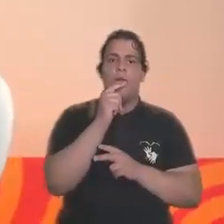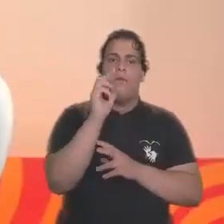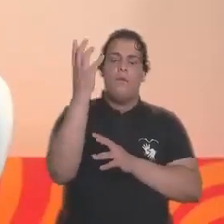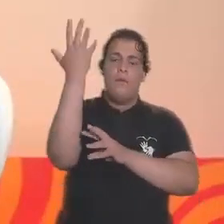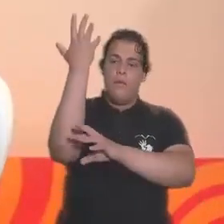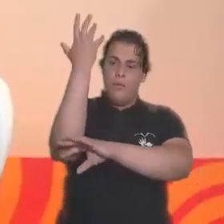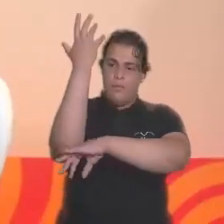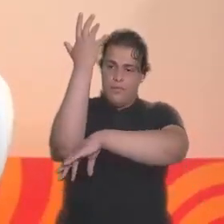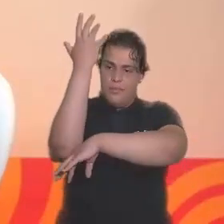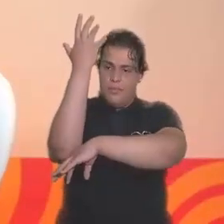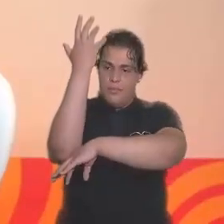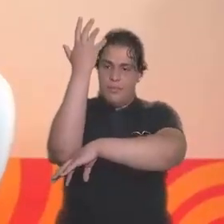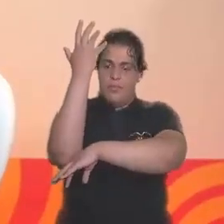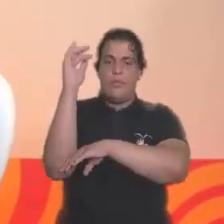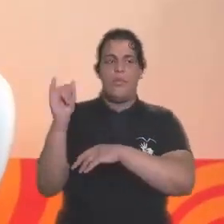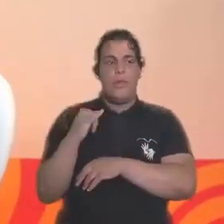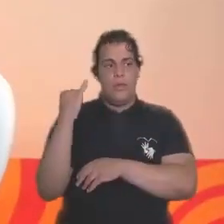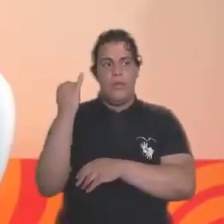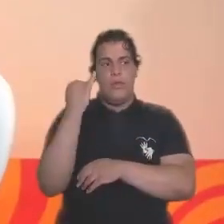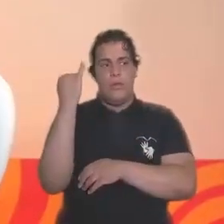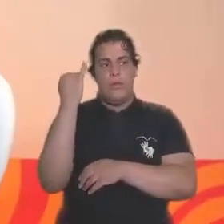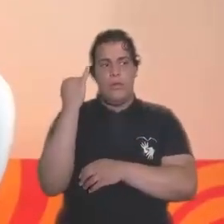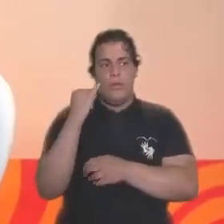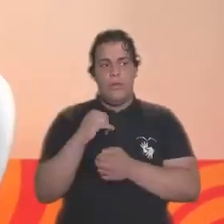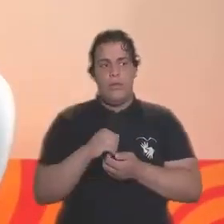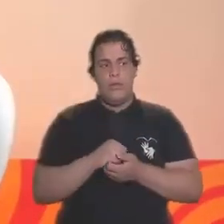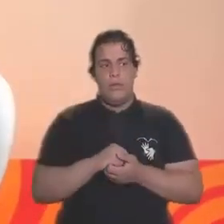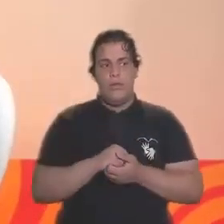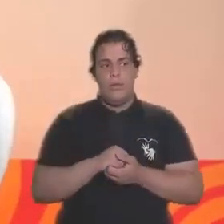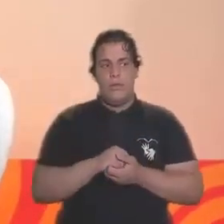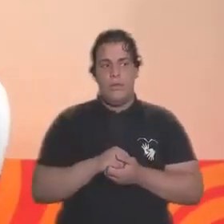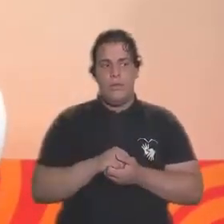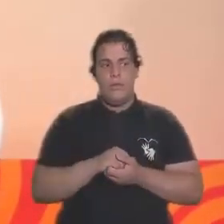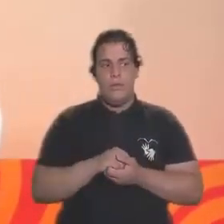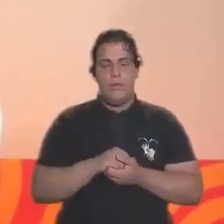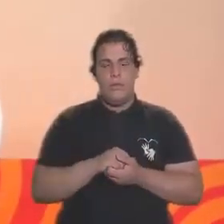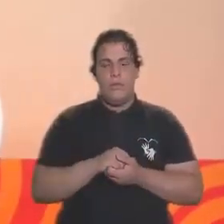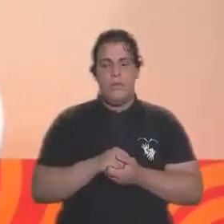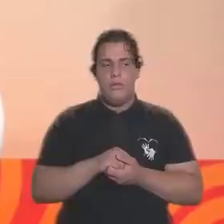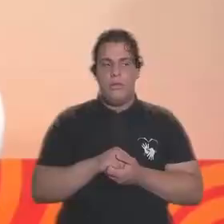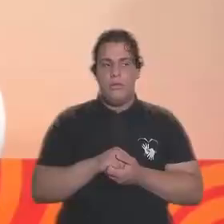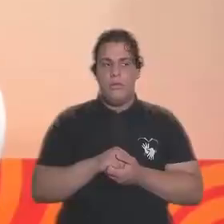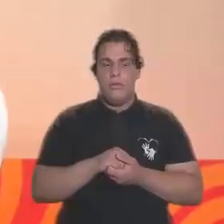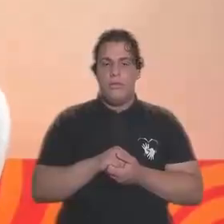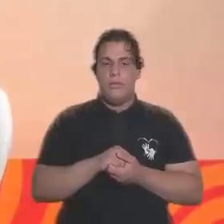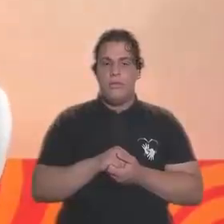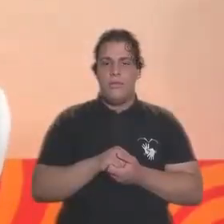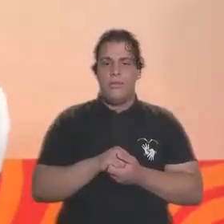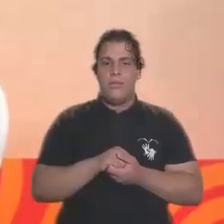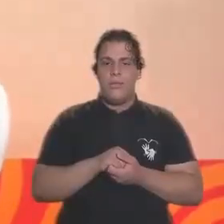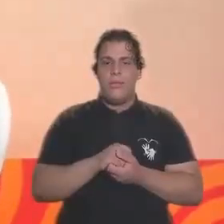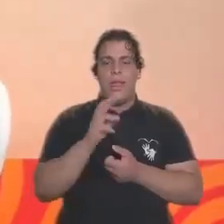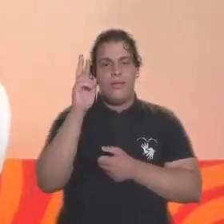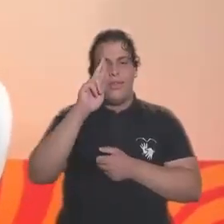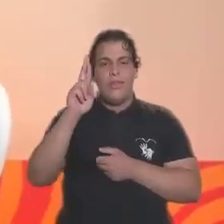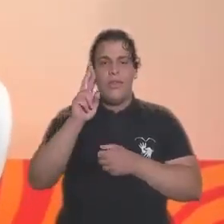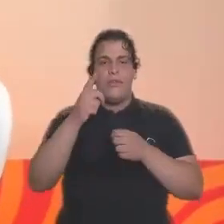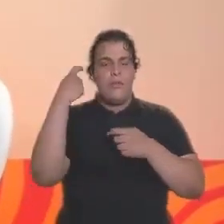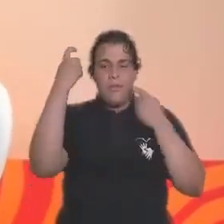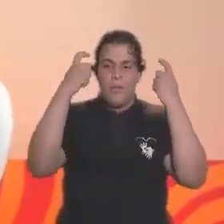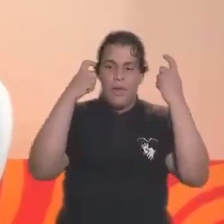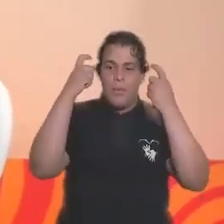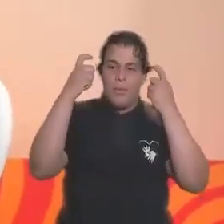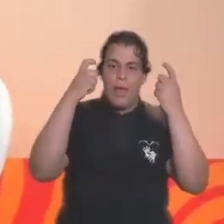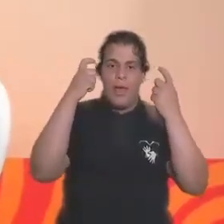falando das propriedades, a importância. E eu fiquei impressionado, porque a direção ficou preocupada, porque lá é um auditório muito grande,